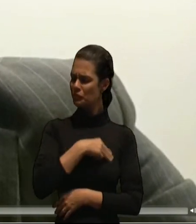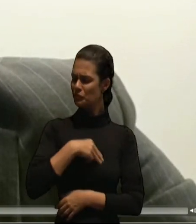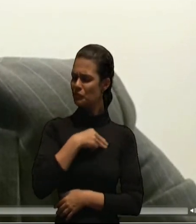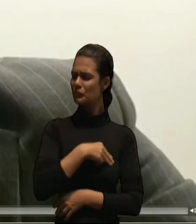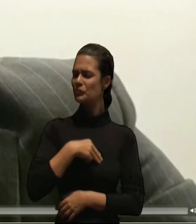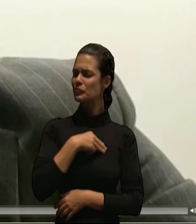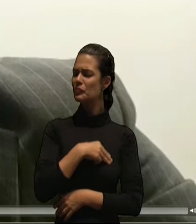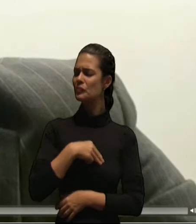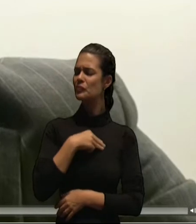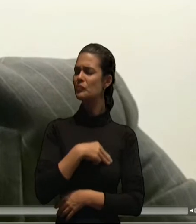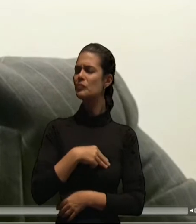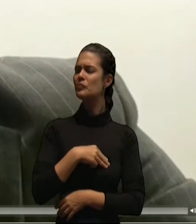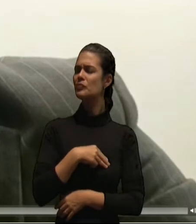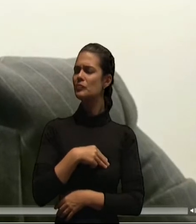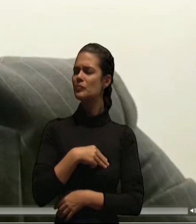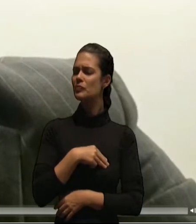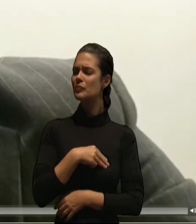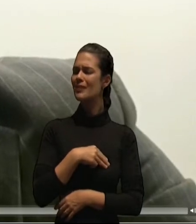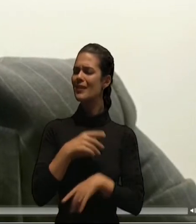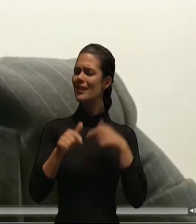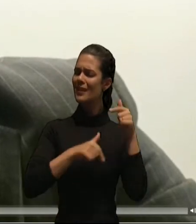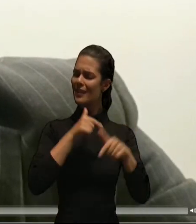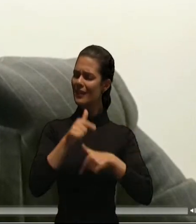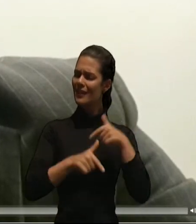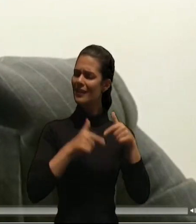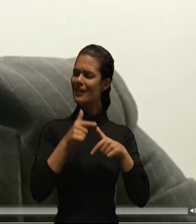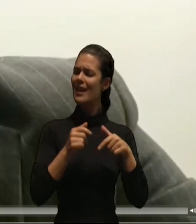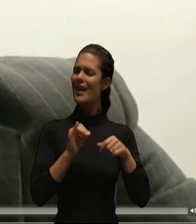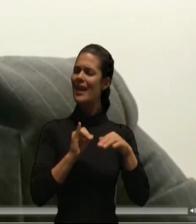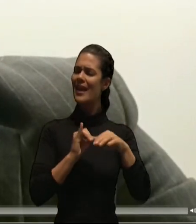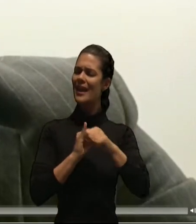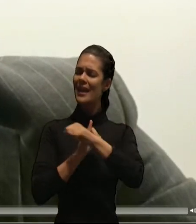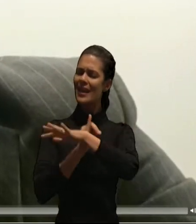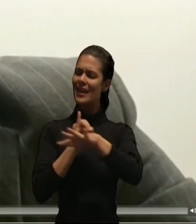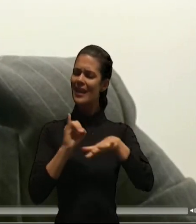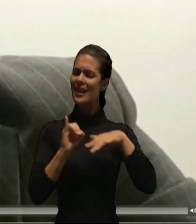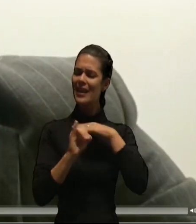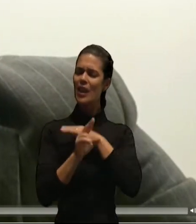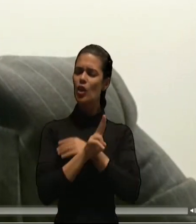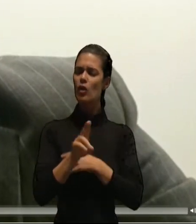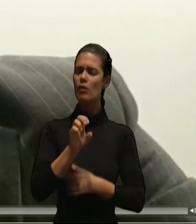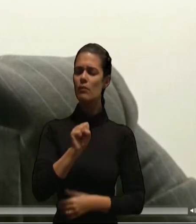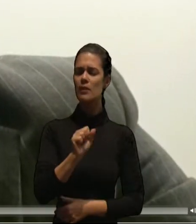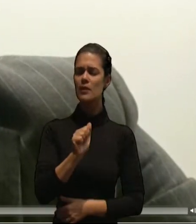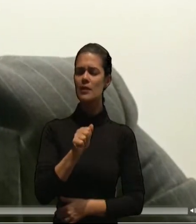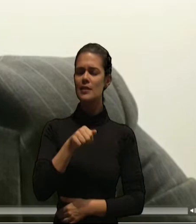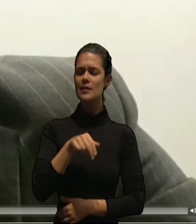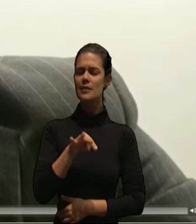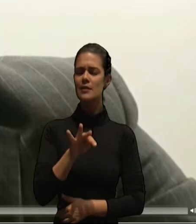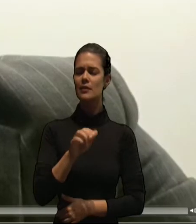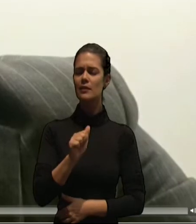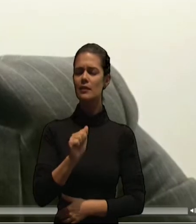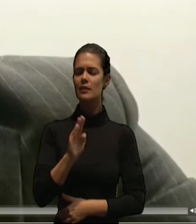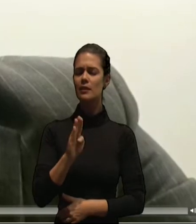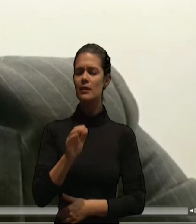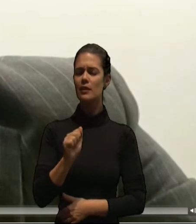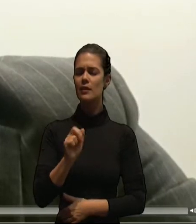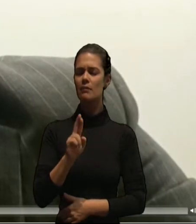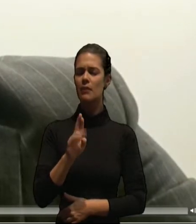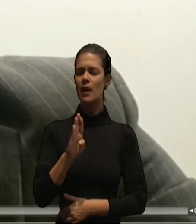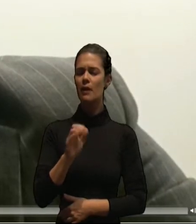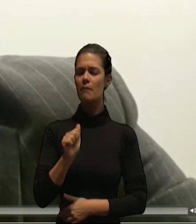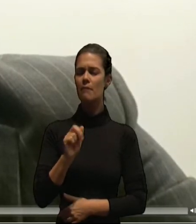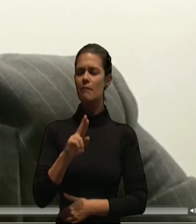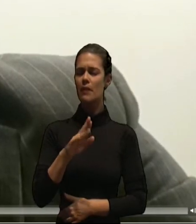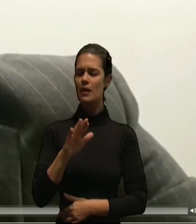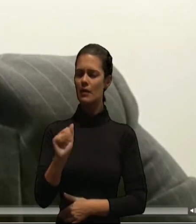São Luís, atuando na ilha de Santa Bárbara, Senhor Deus, o centro ali daquele projeto. Abençoa aquele trabalho,